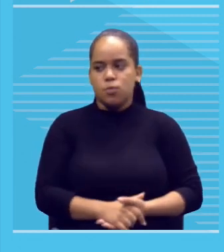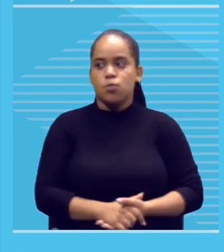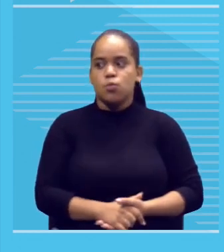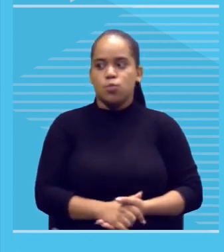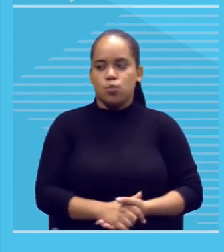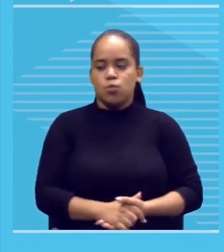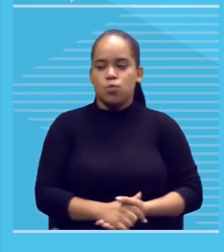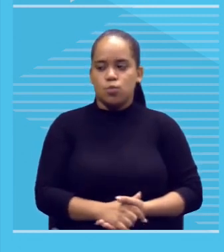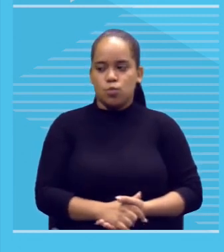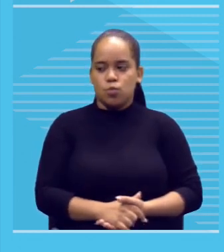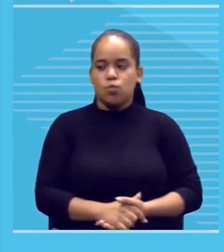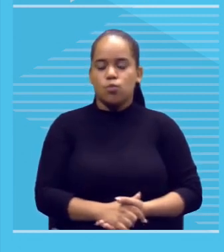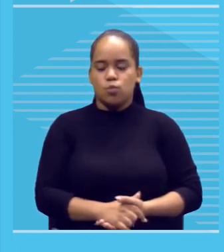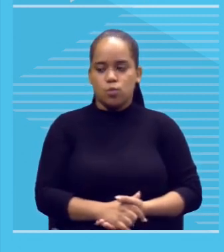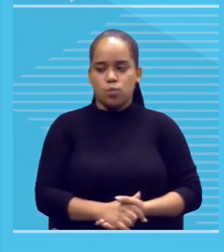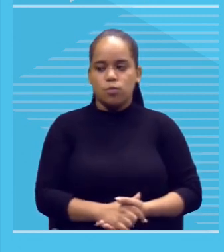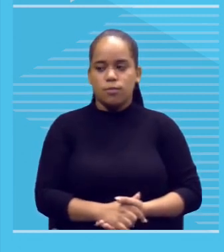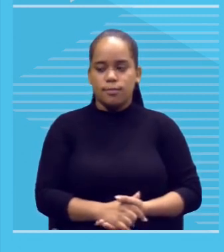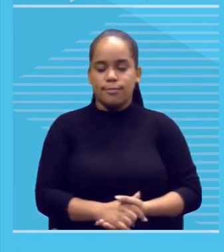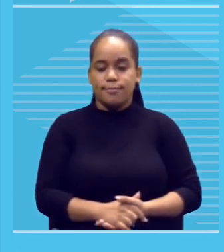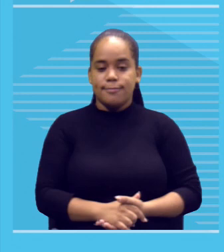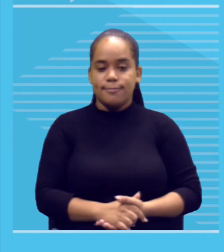de boa na lagoa